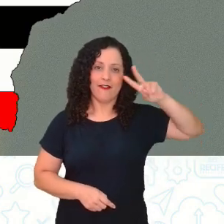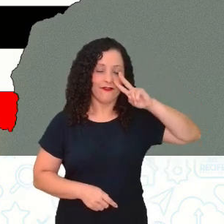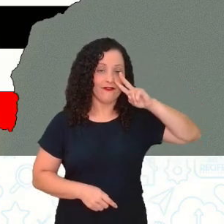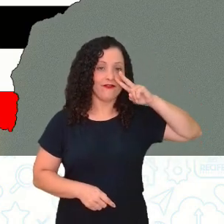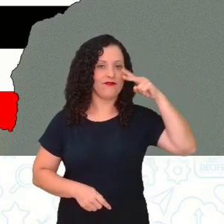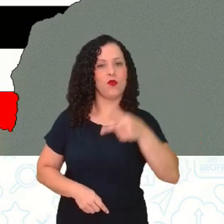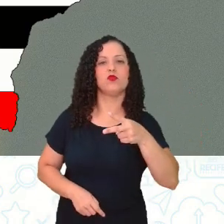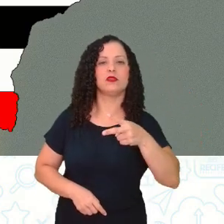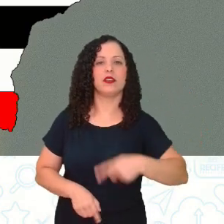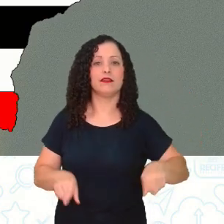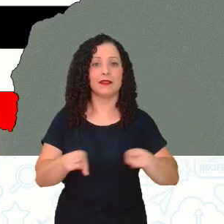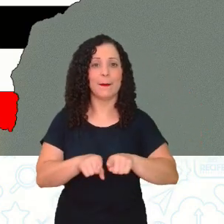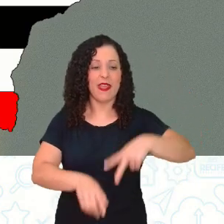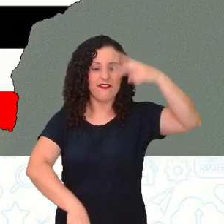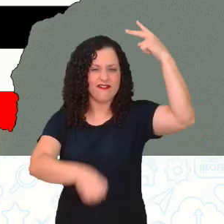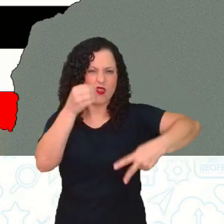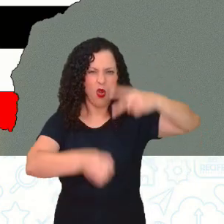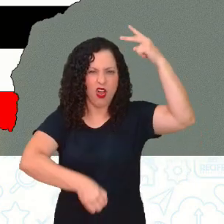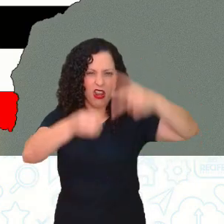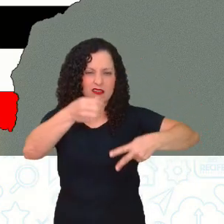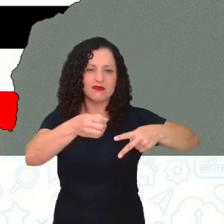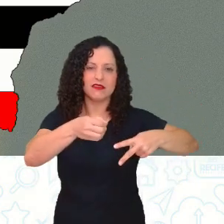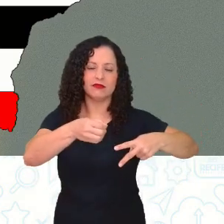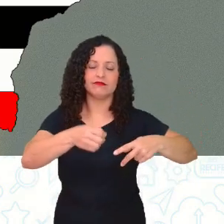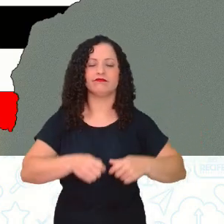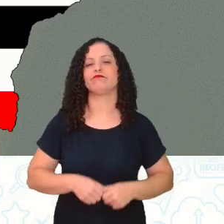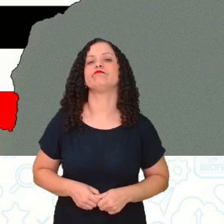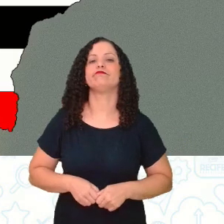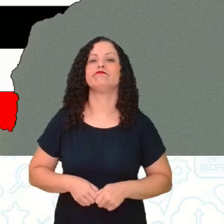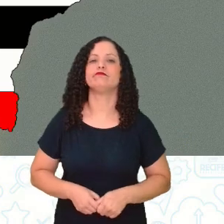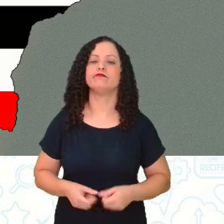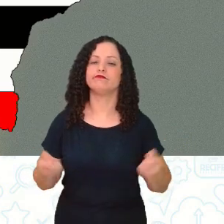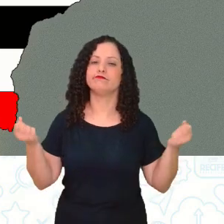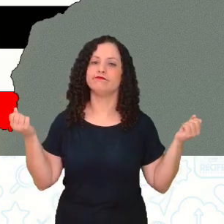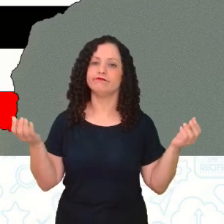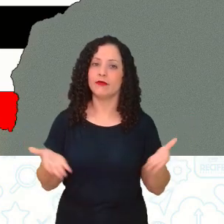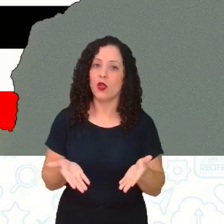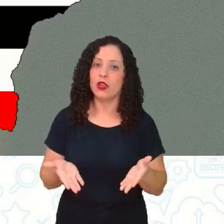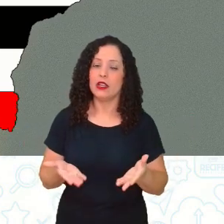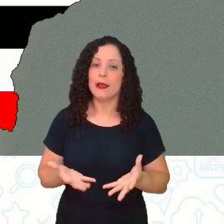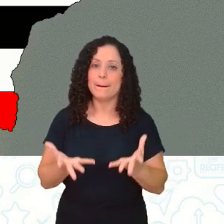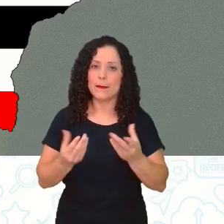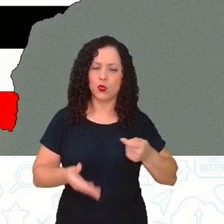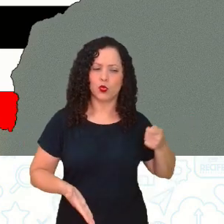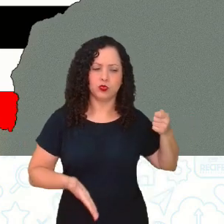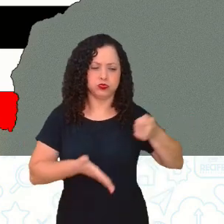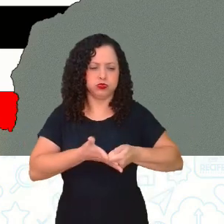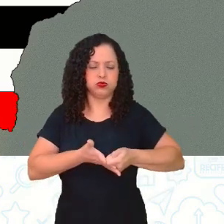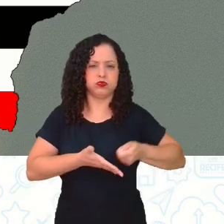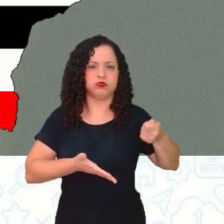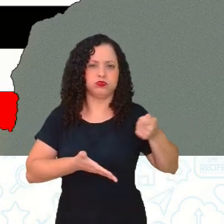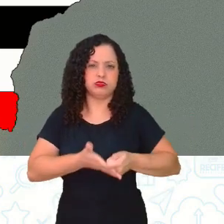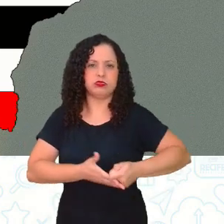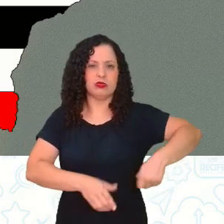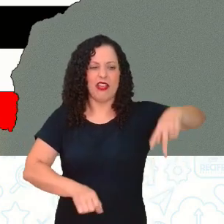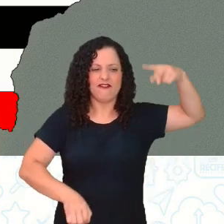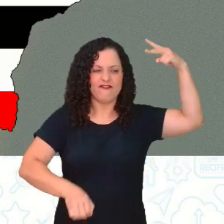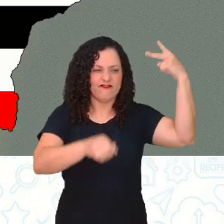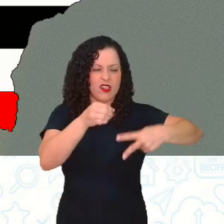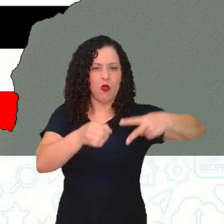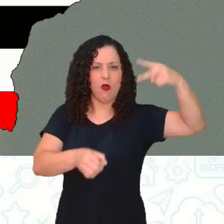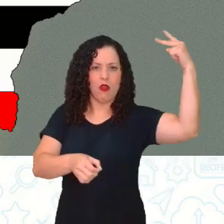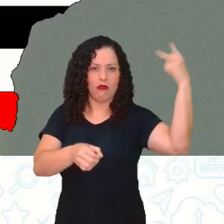atingir os seus objetivos, certo? Então, de forma muito aí repressiva, violenta, né,